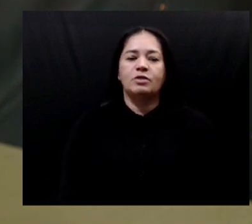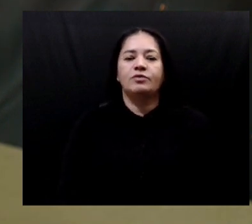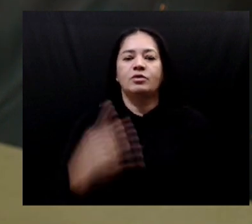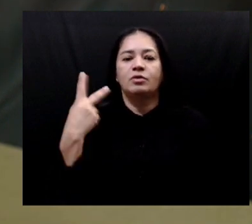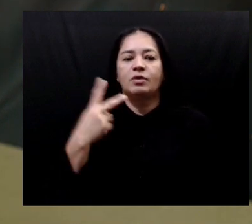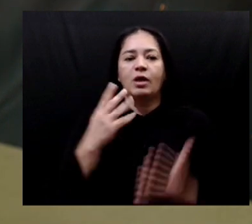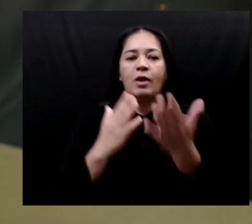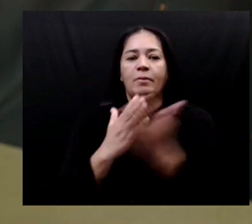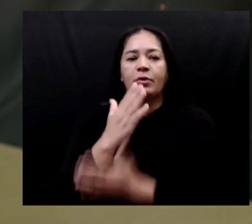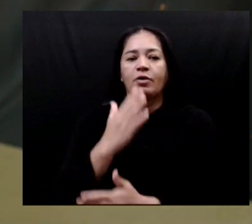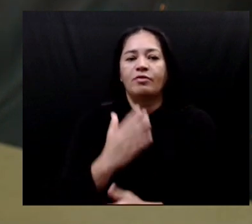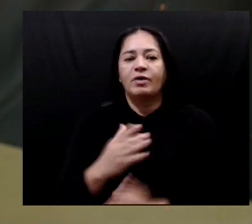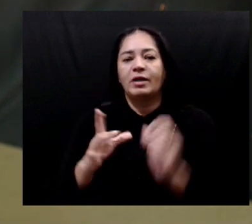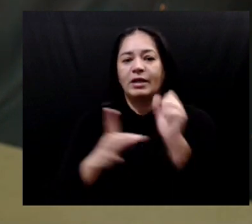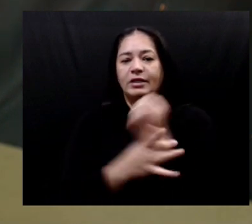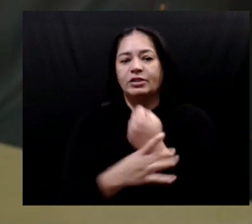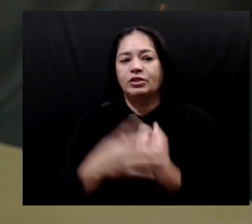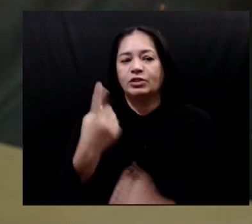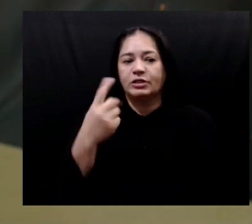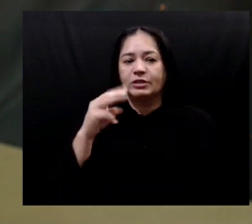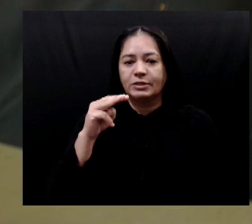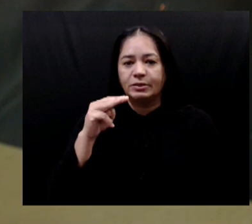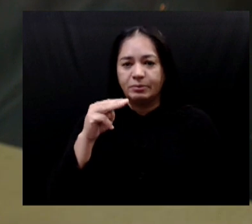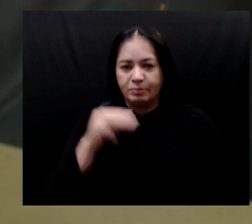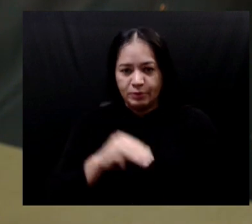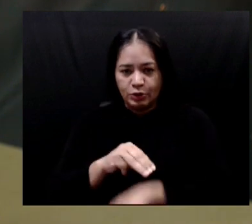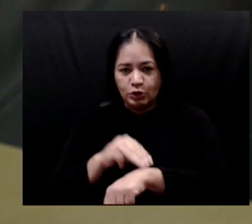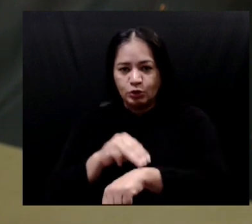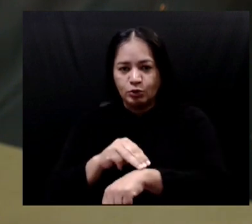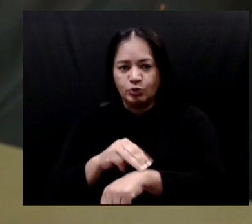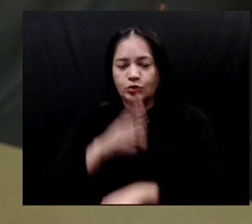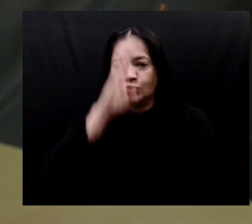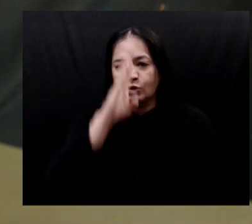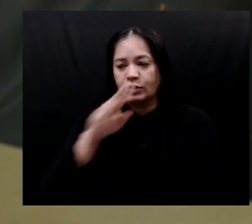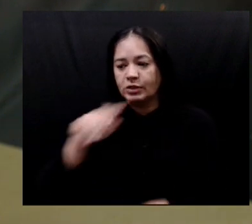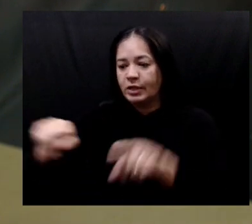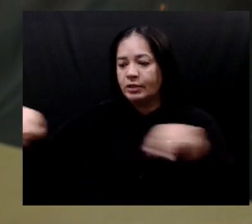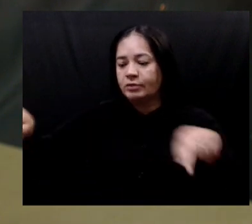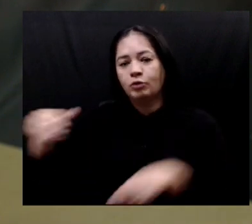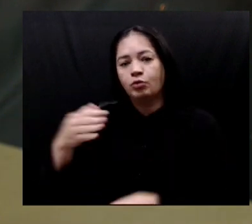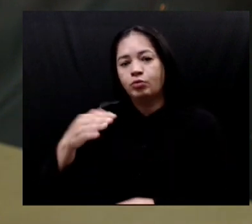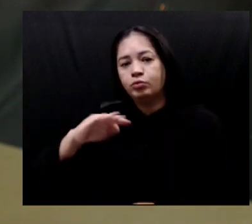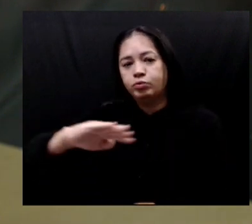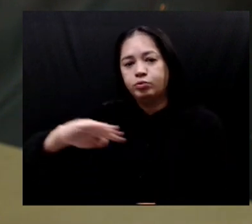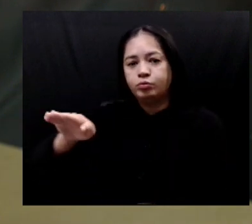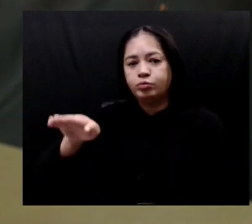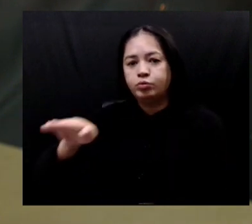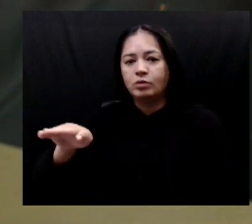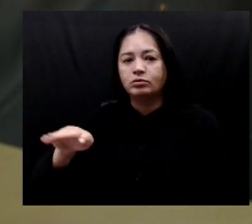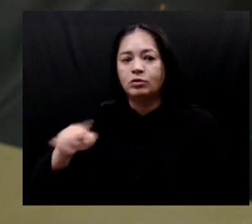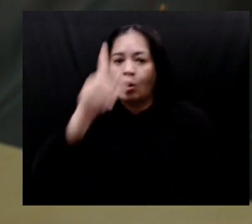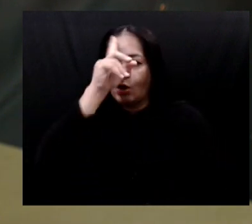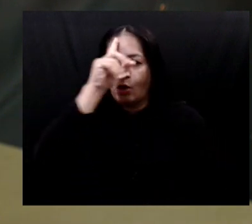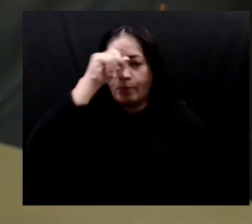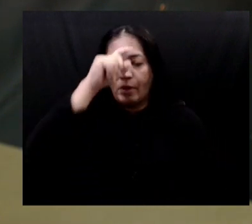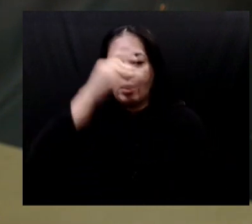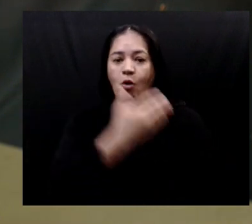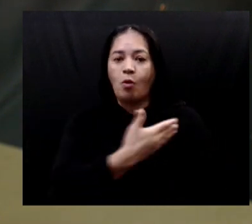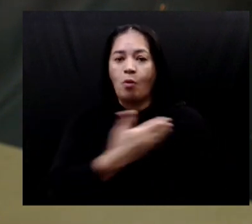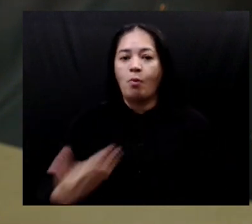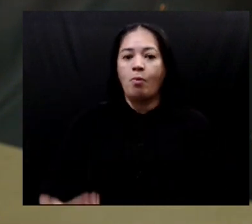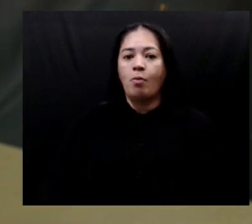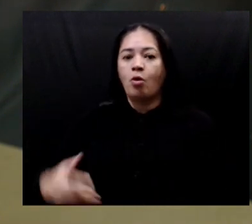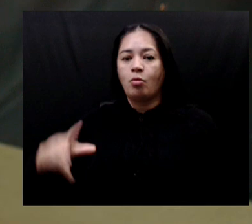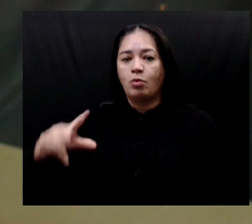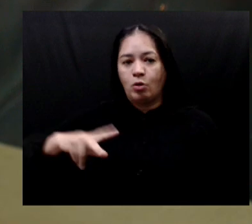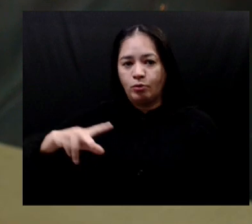de gratuidade em estacionamentos de clínicas e hospitais públicos e privados. A proposta é de autoria do vereador Luiz Rossini.